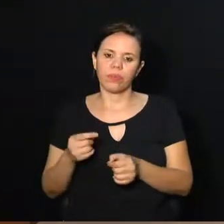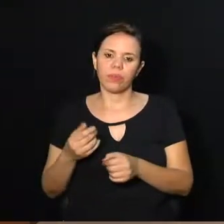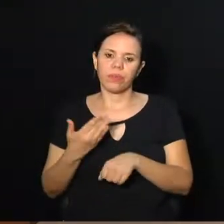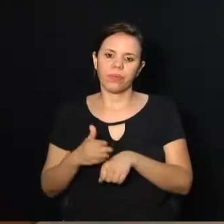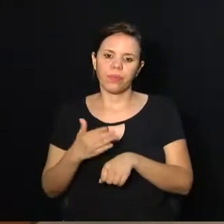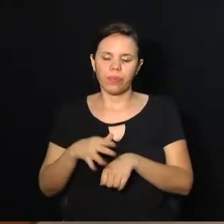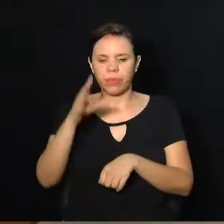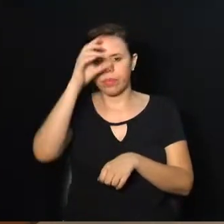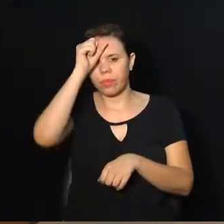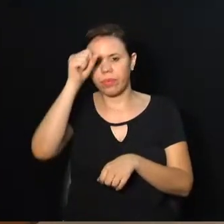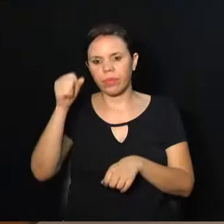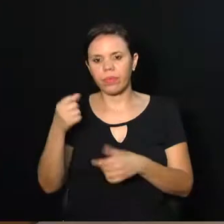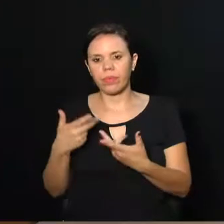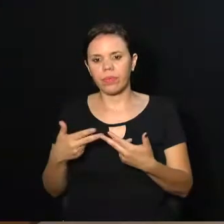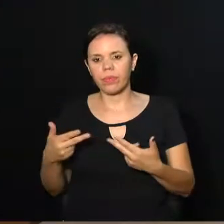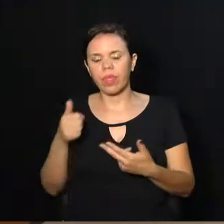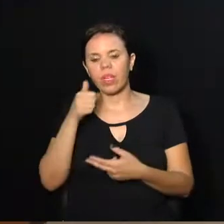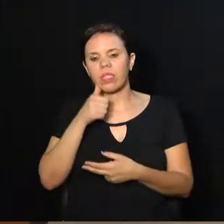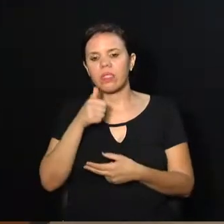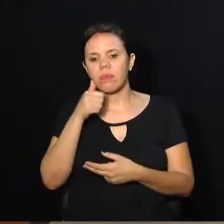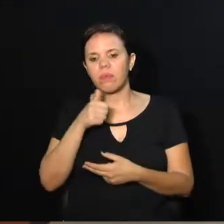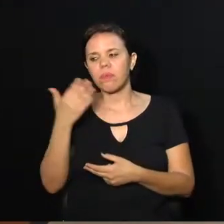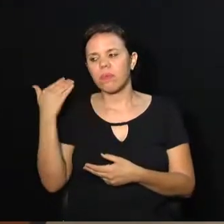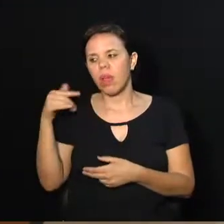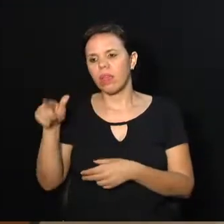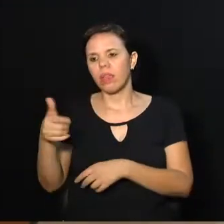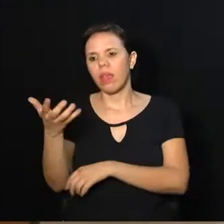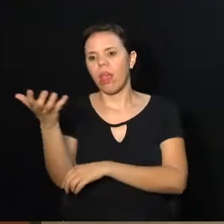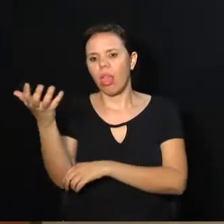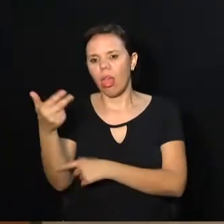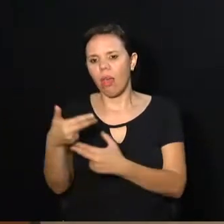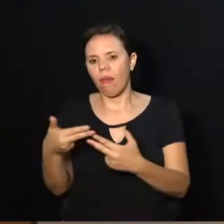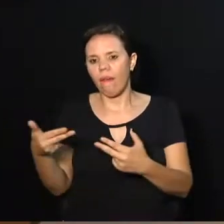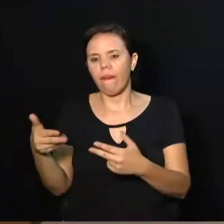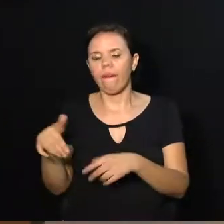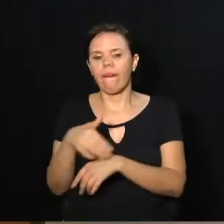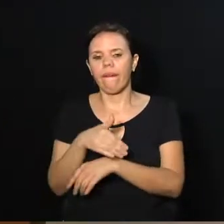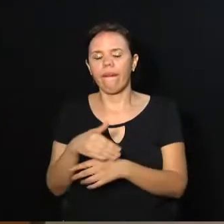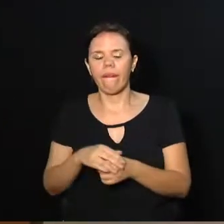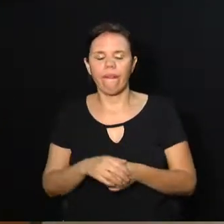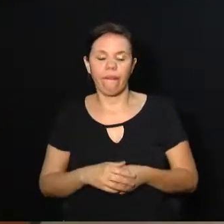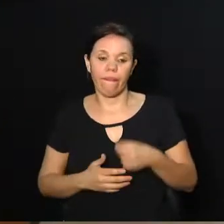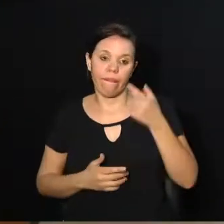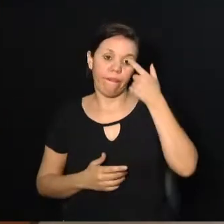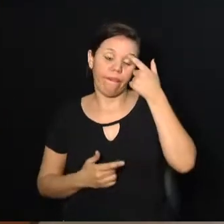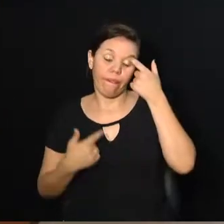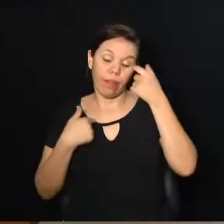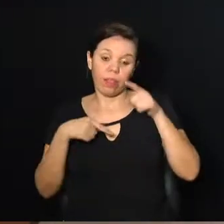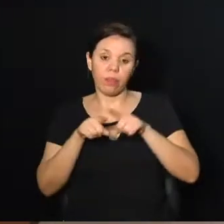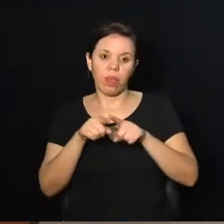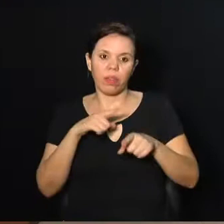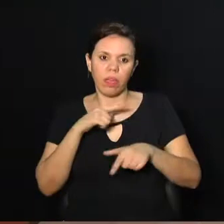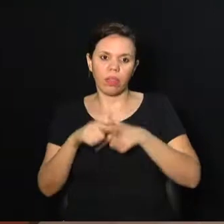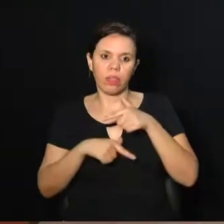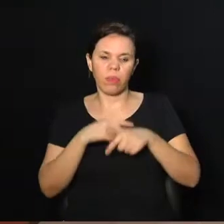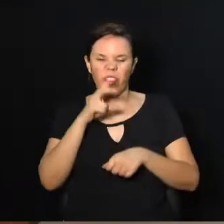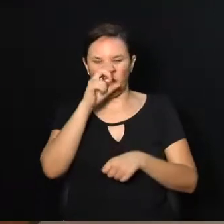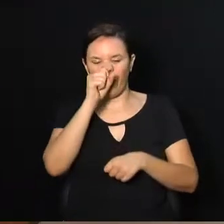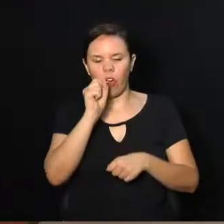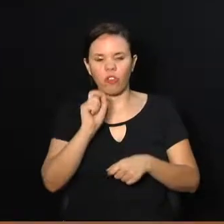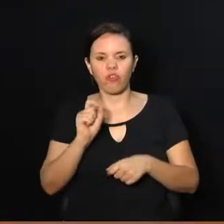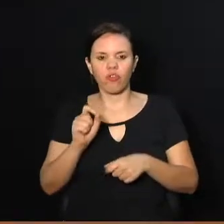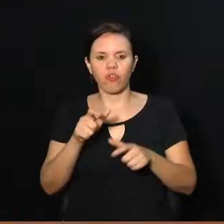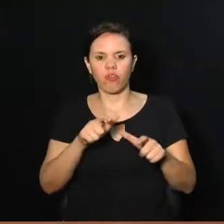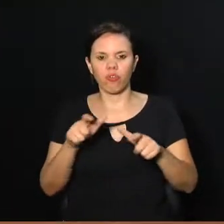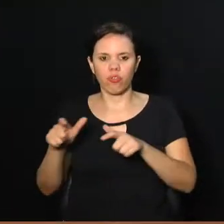essas mães, com essas gestantes. Dessas mães seria ótimo. Eu tenho também um trabalho muito forte ali na